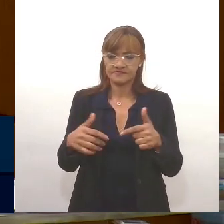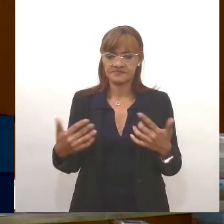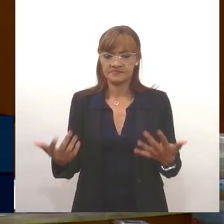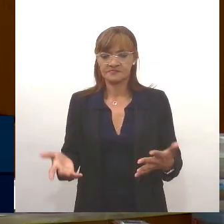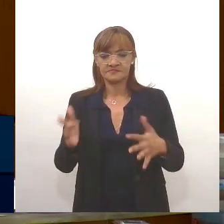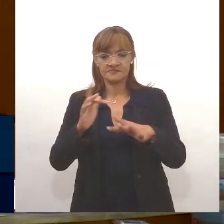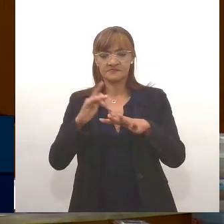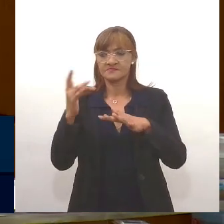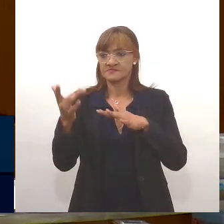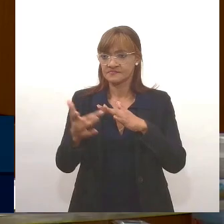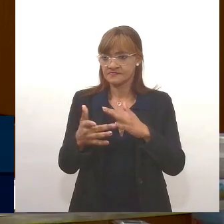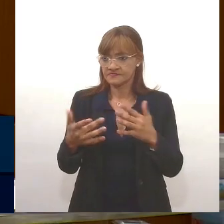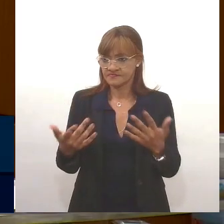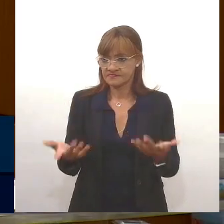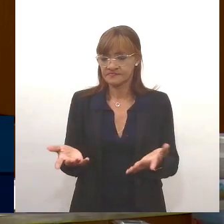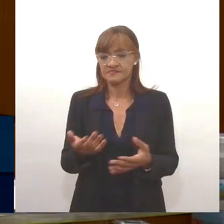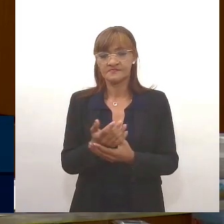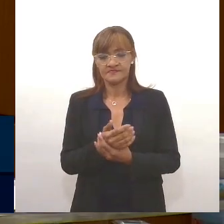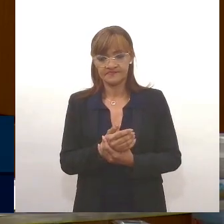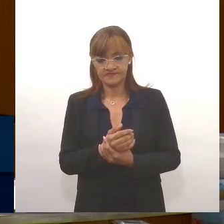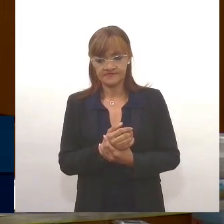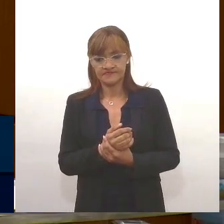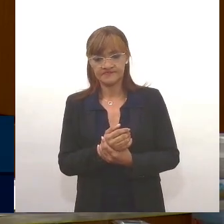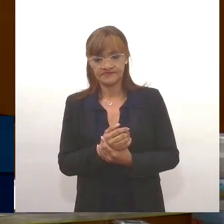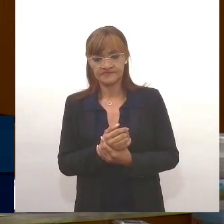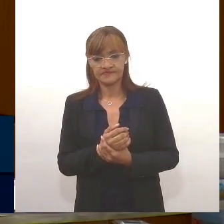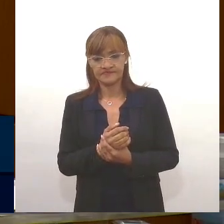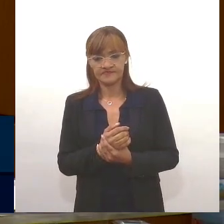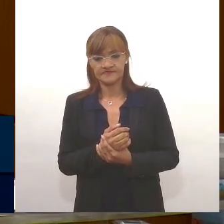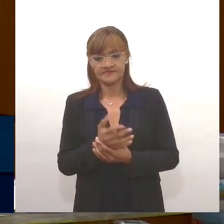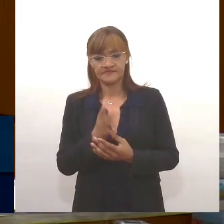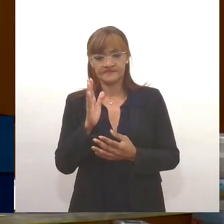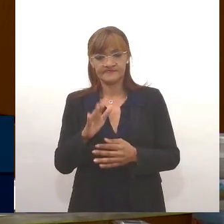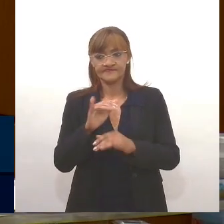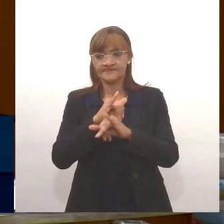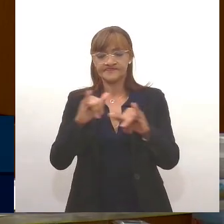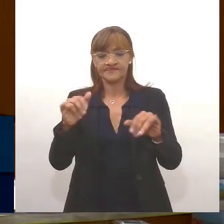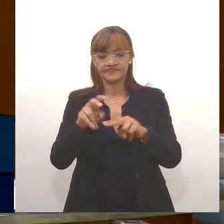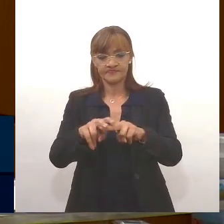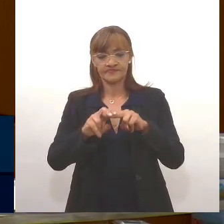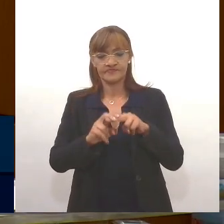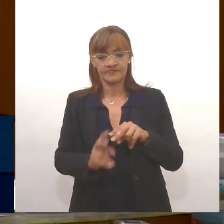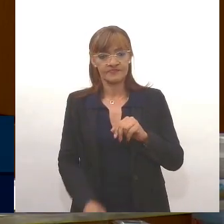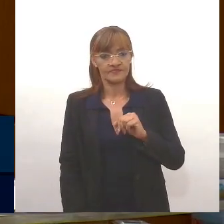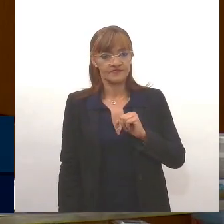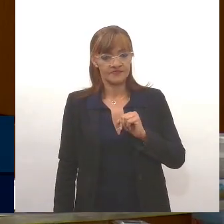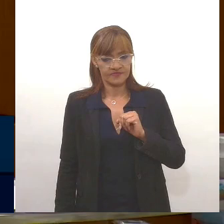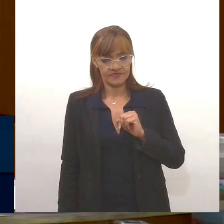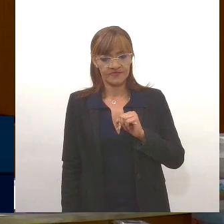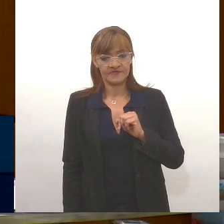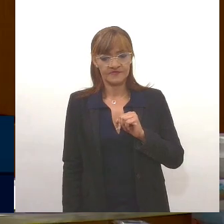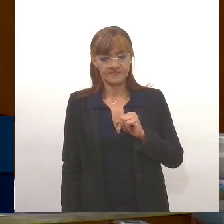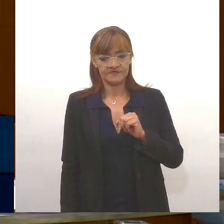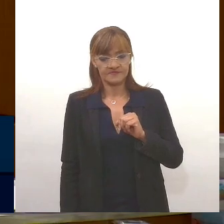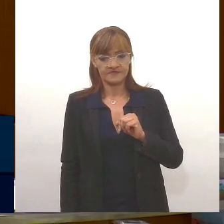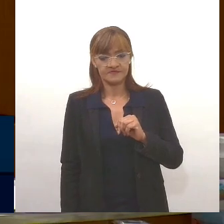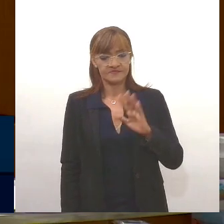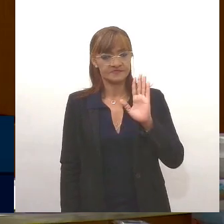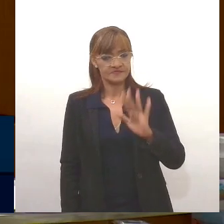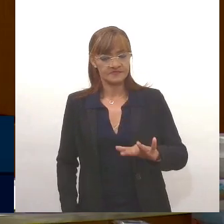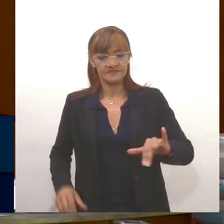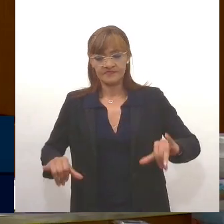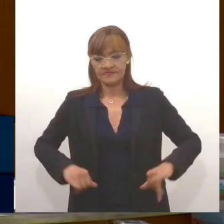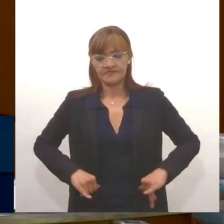né uma visibilidade que por isso acaba sendo foco né de perseguição